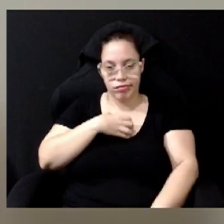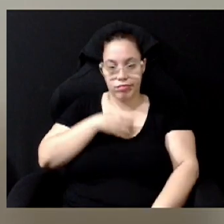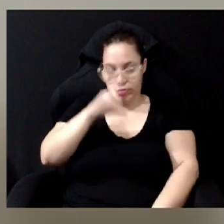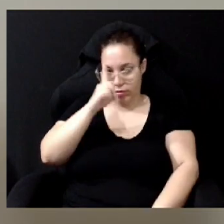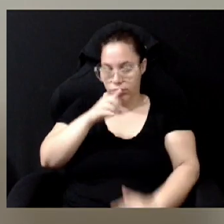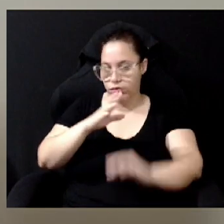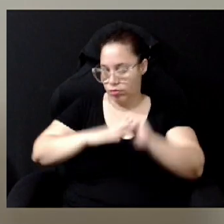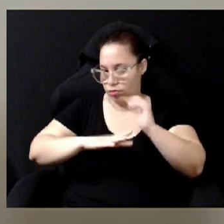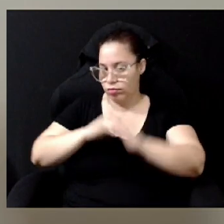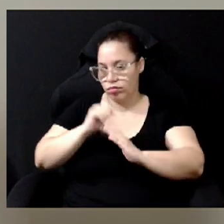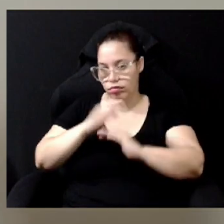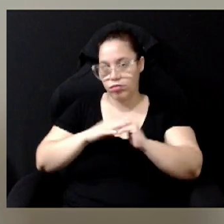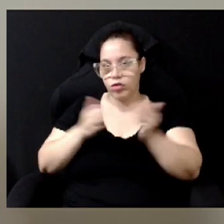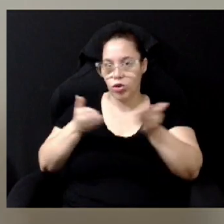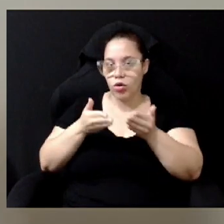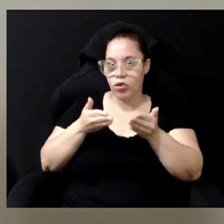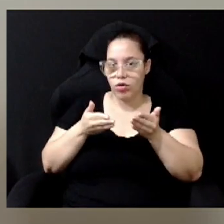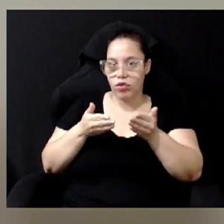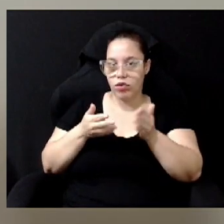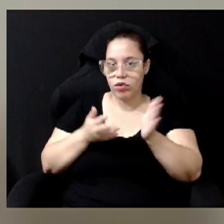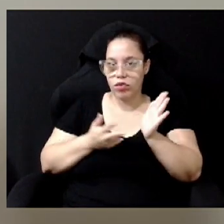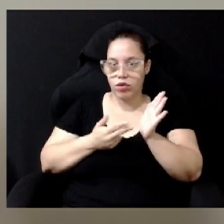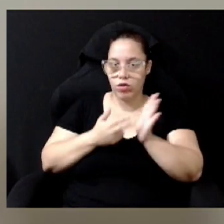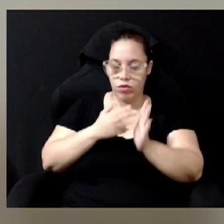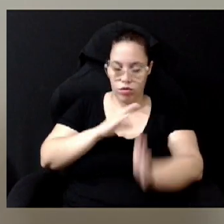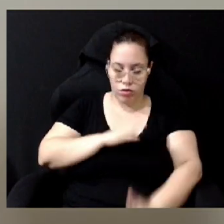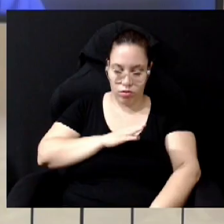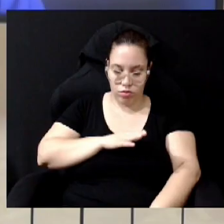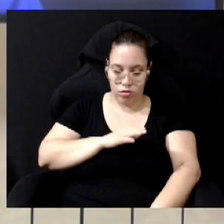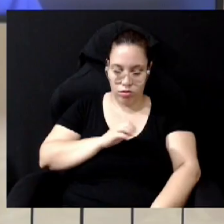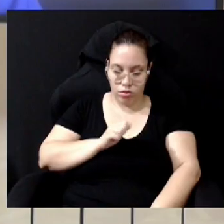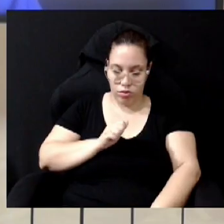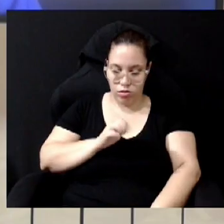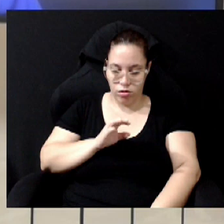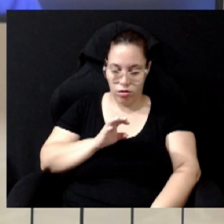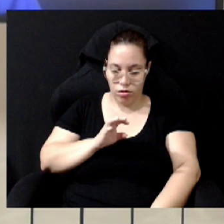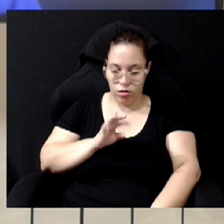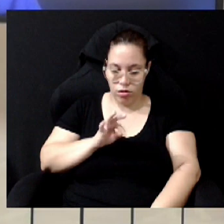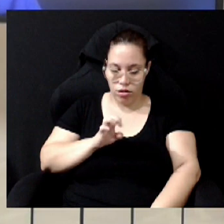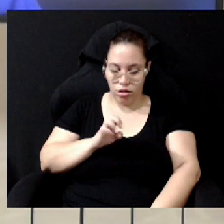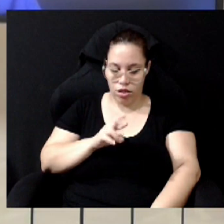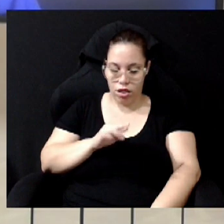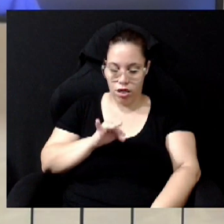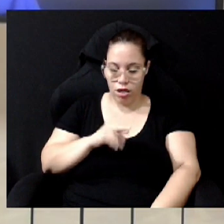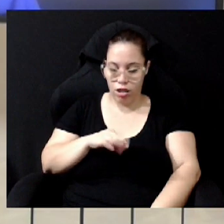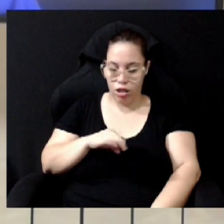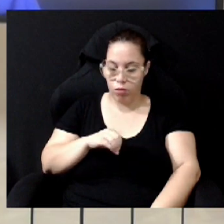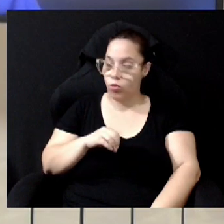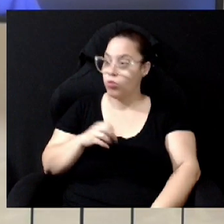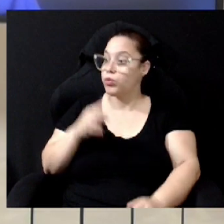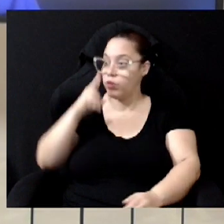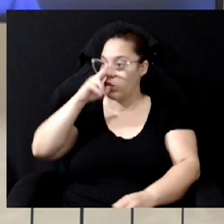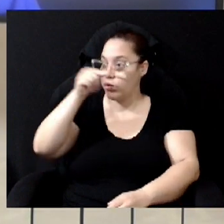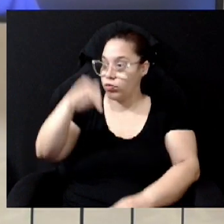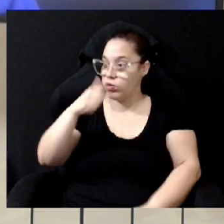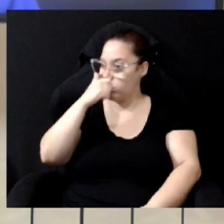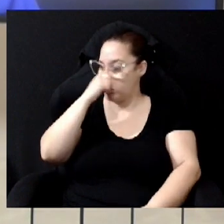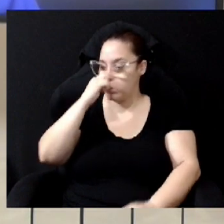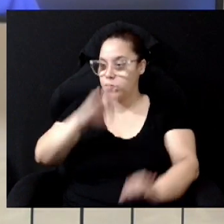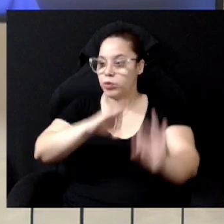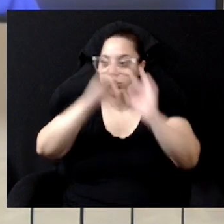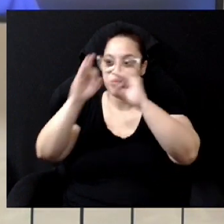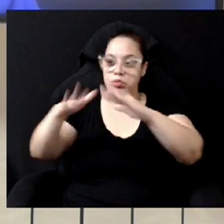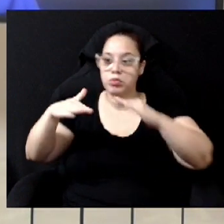hoje preferencialmente através do cateterismo cardíaco. Doutor, até gostaria que você reforçasse aqui para quem está assistindo em casa